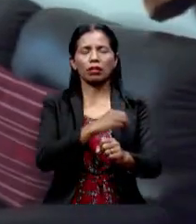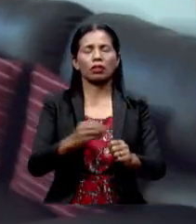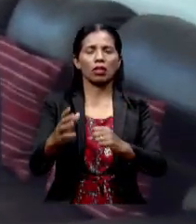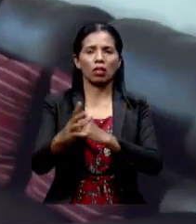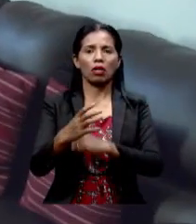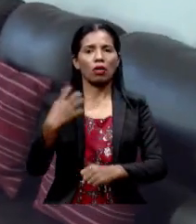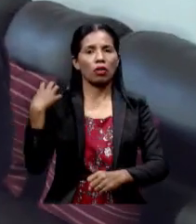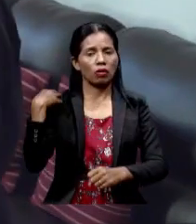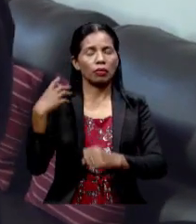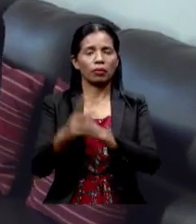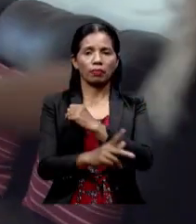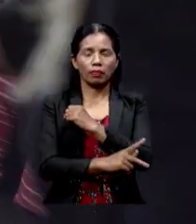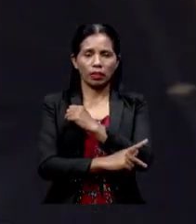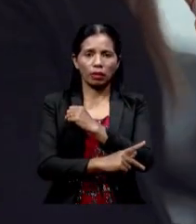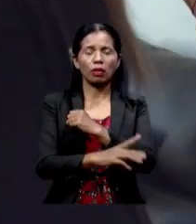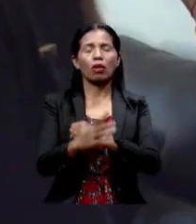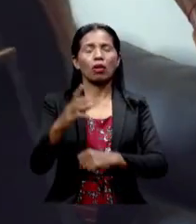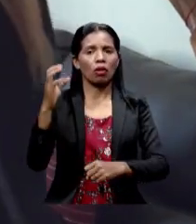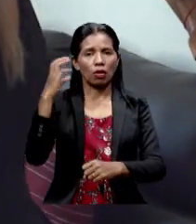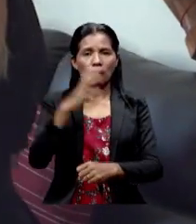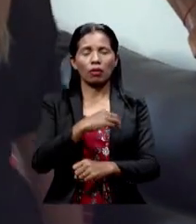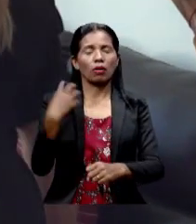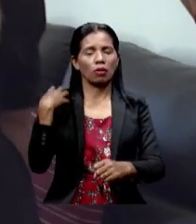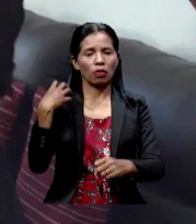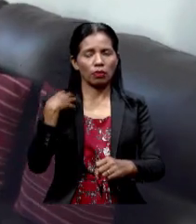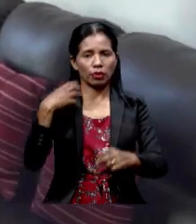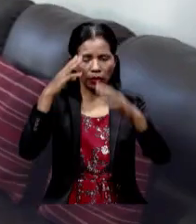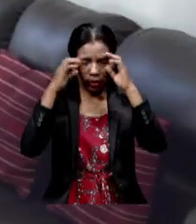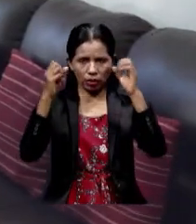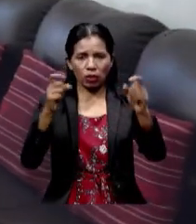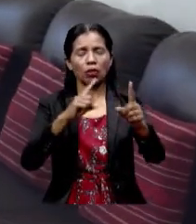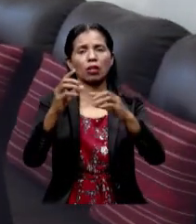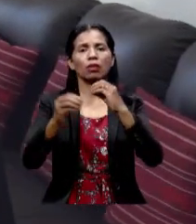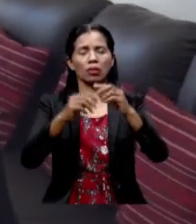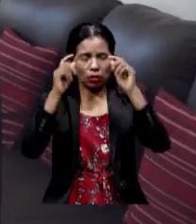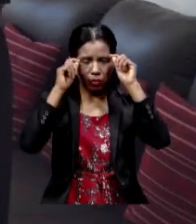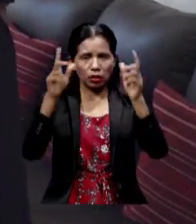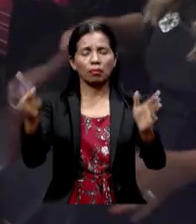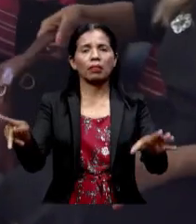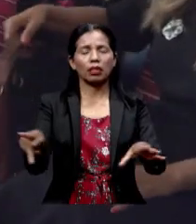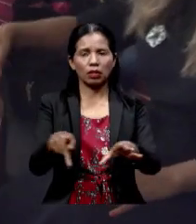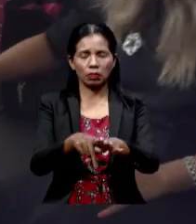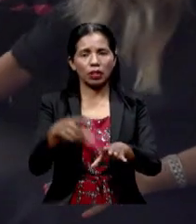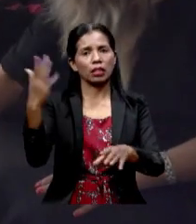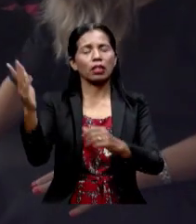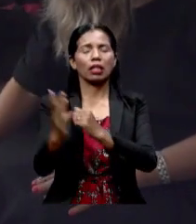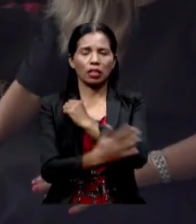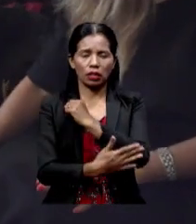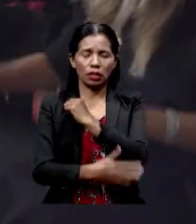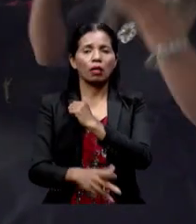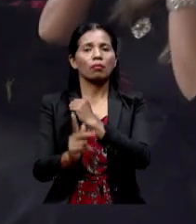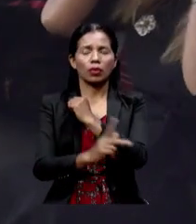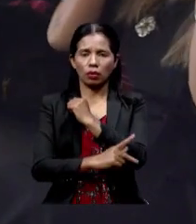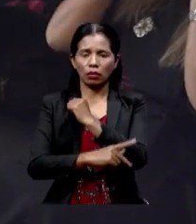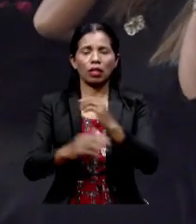Palácio Presidencial, Aitara Claran, onde qualia com a Bá Timor-Leste na participação, e a São Tomé Príncipe, com a Bá